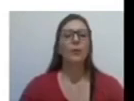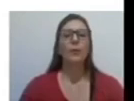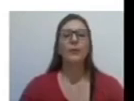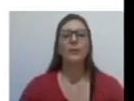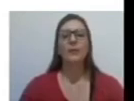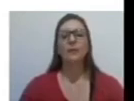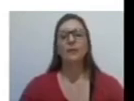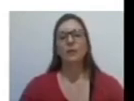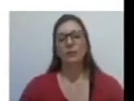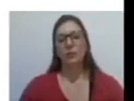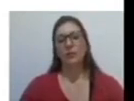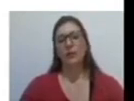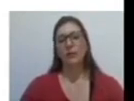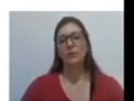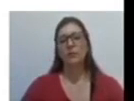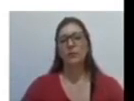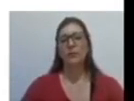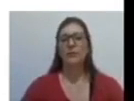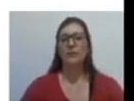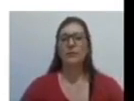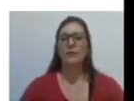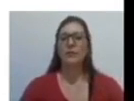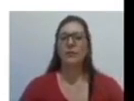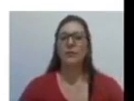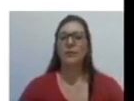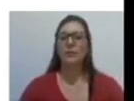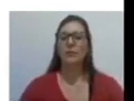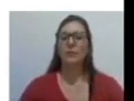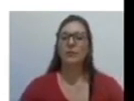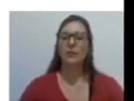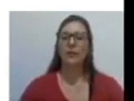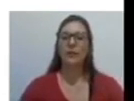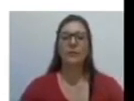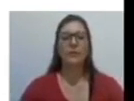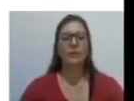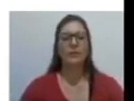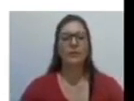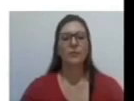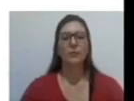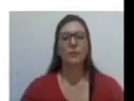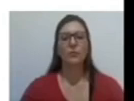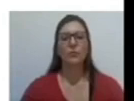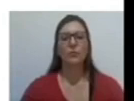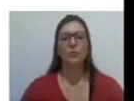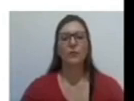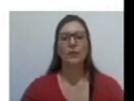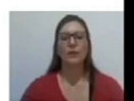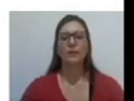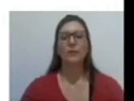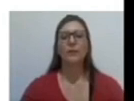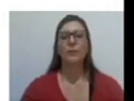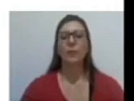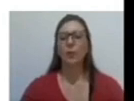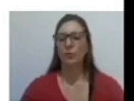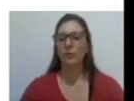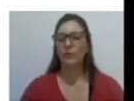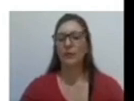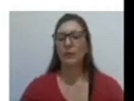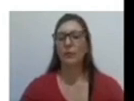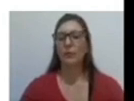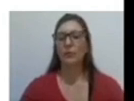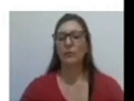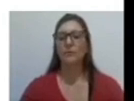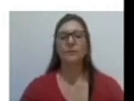Para compensar a falta de cálcio, devem ser ingeridos os vegetais verdes escuros, como espinafre, brócolis